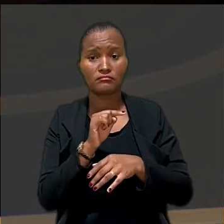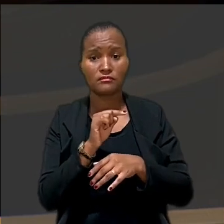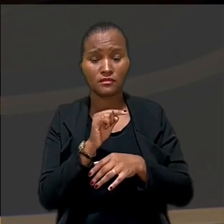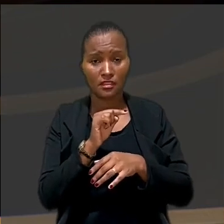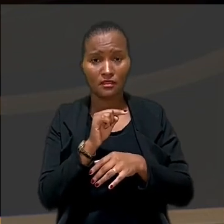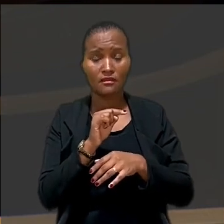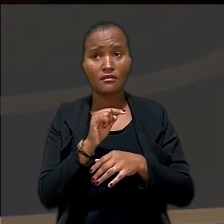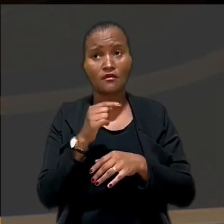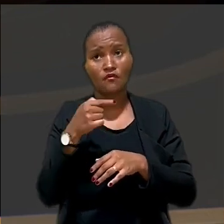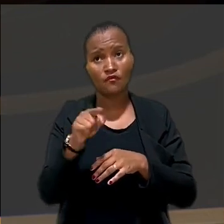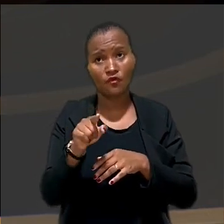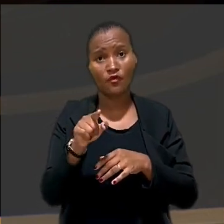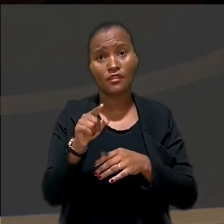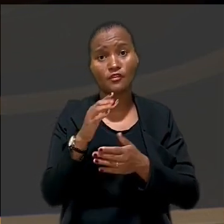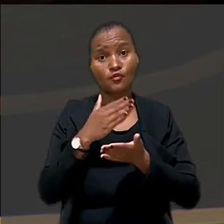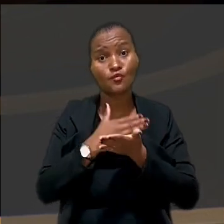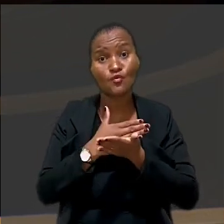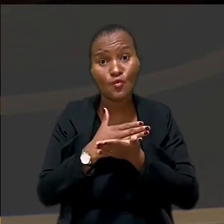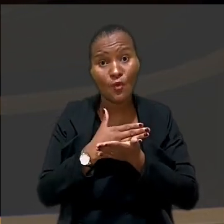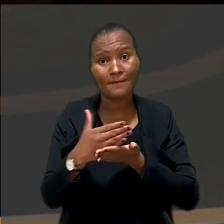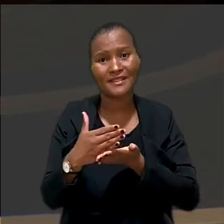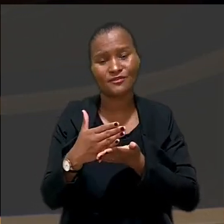já,